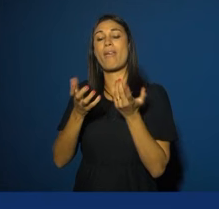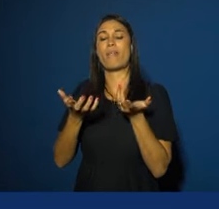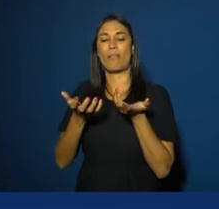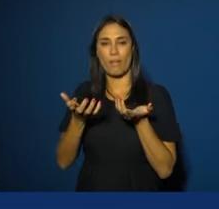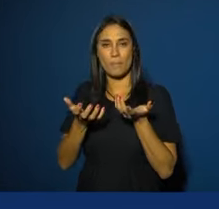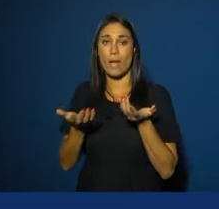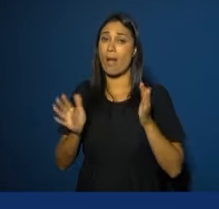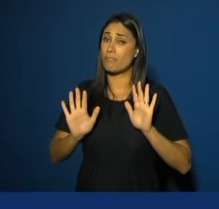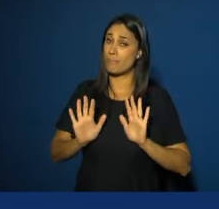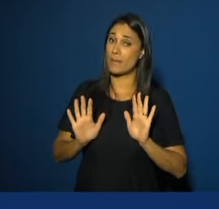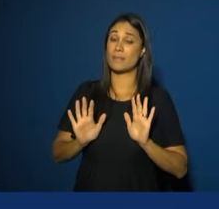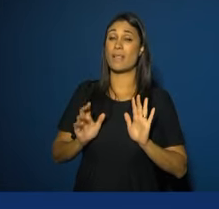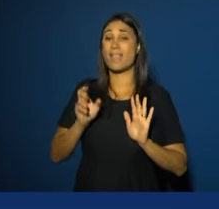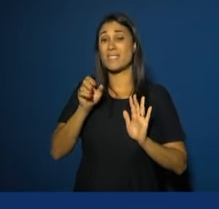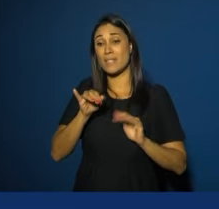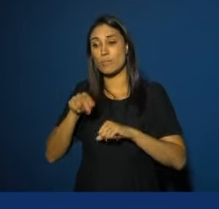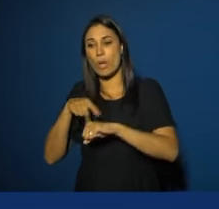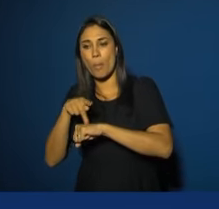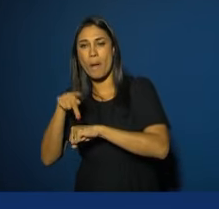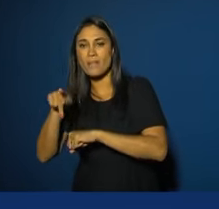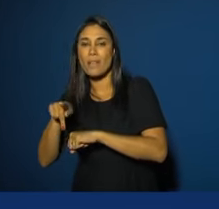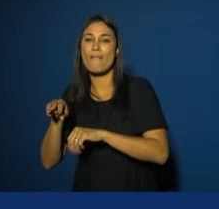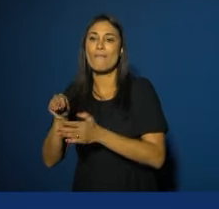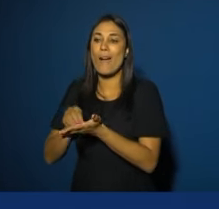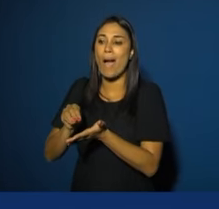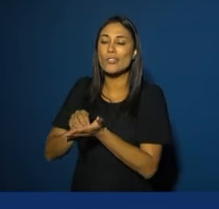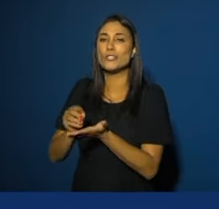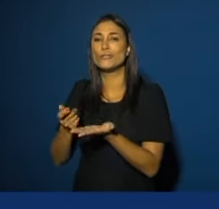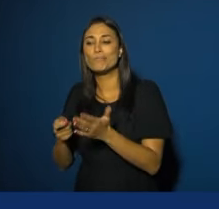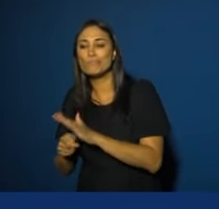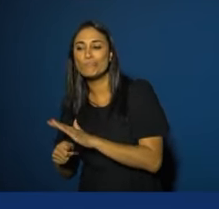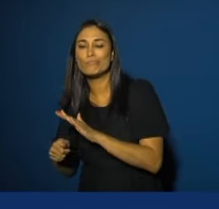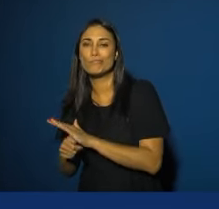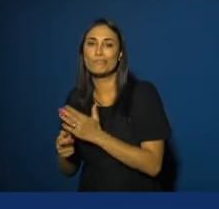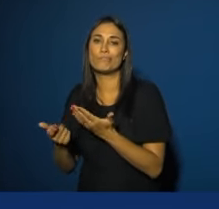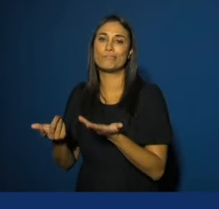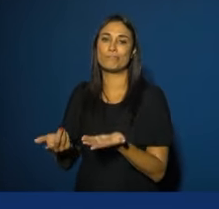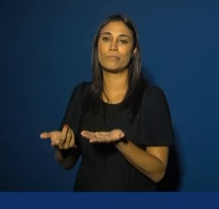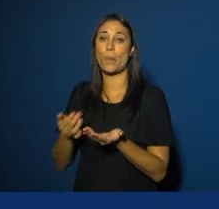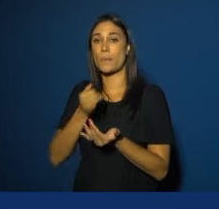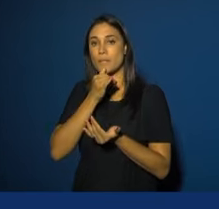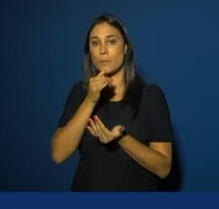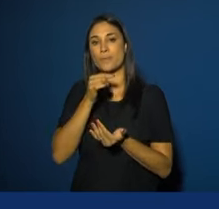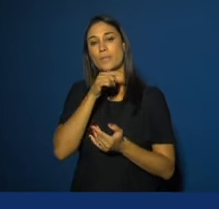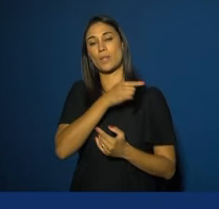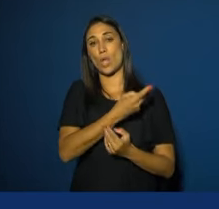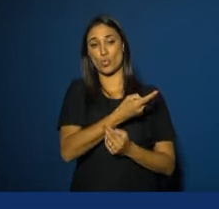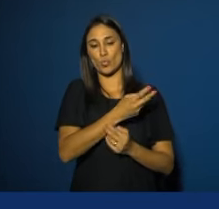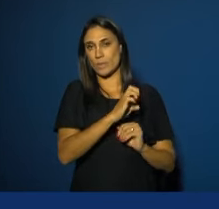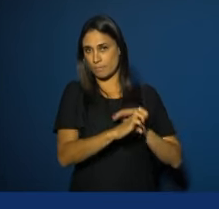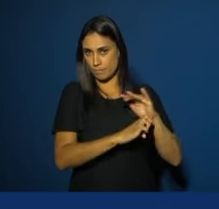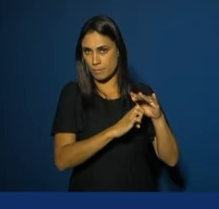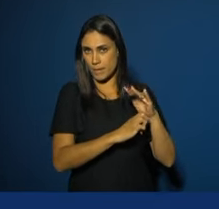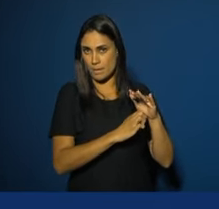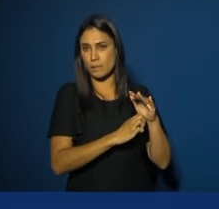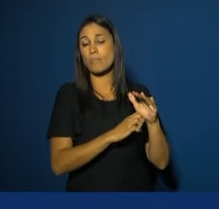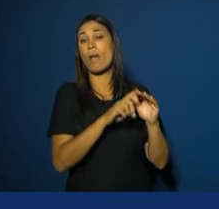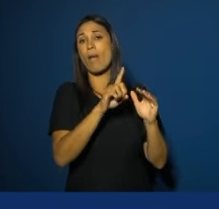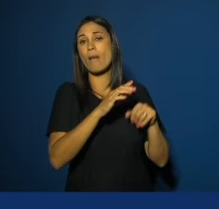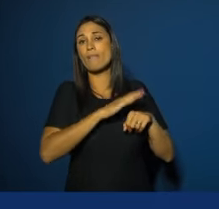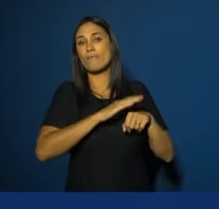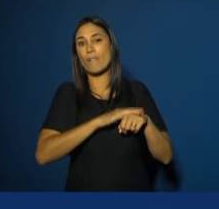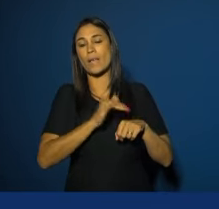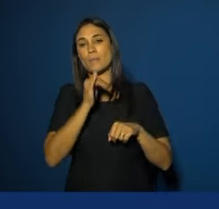queremos. Agora, o país é carente de investimentos. Aqui, tanto a Energisa como a Equatorial operam